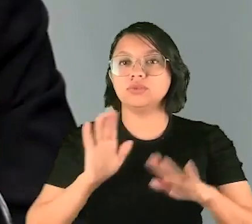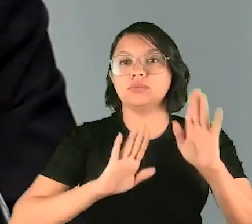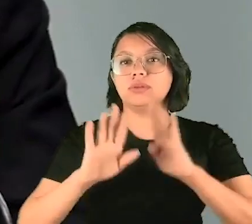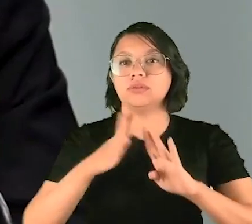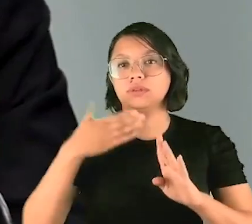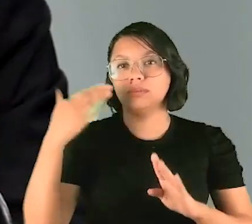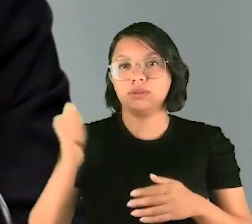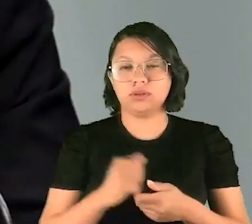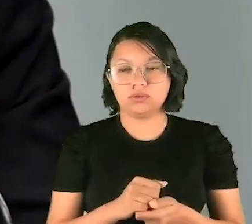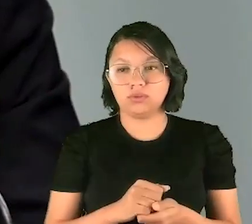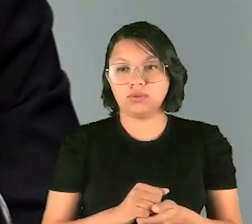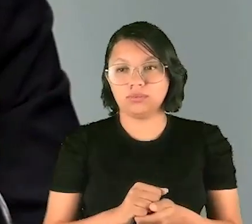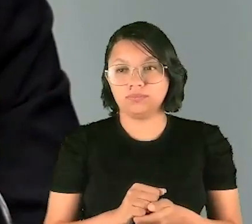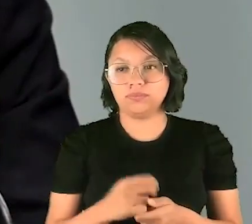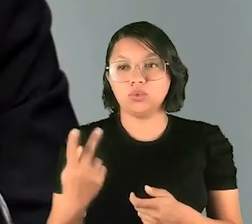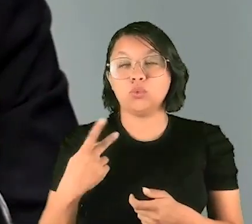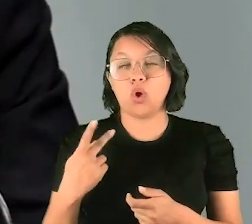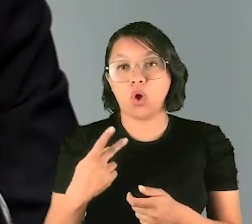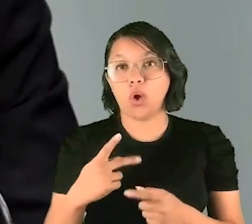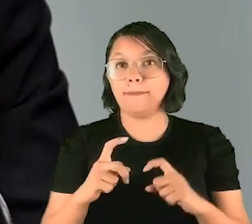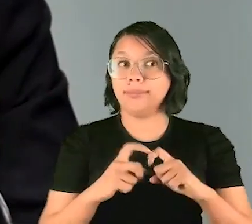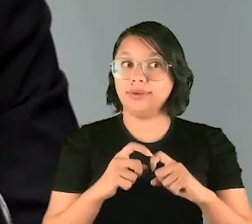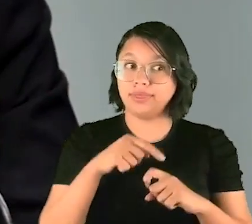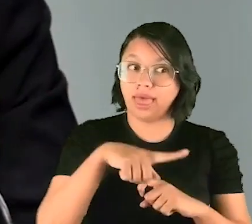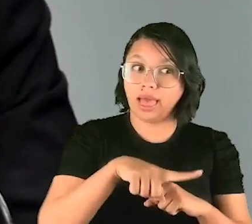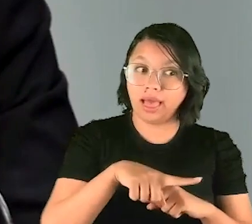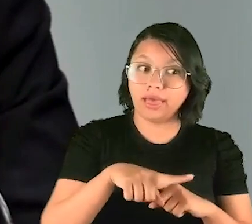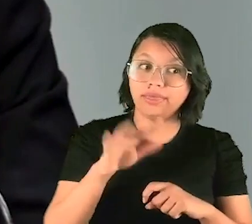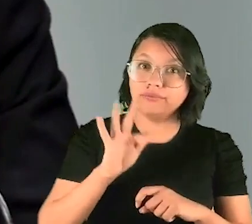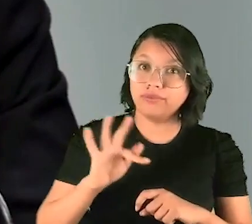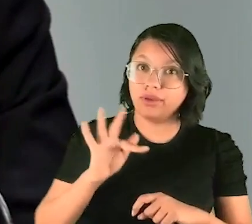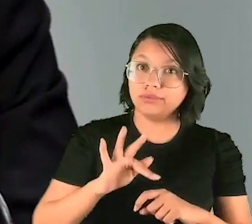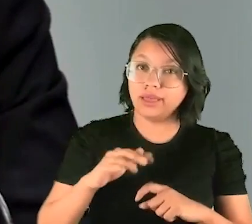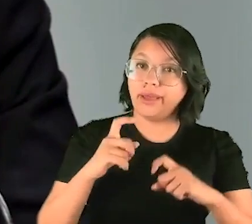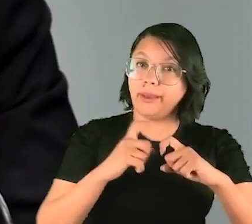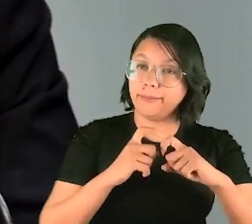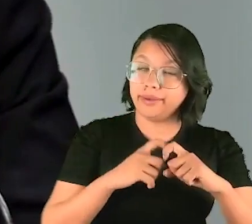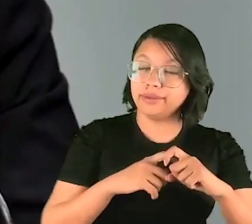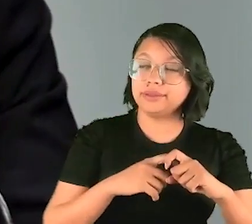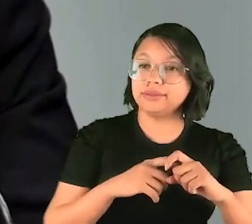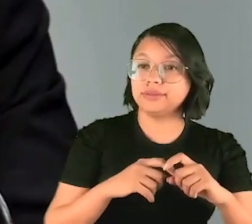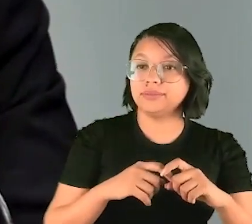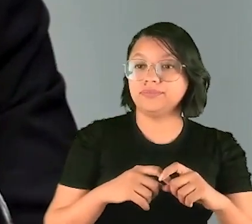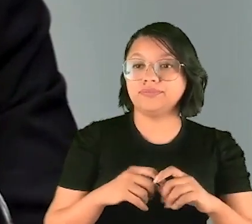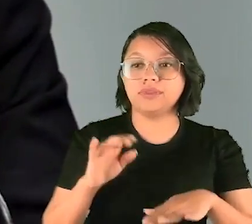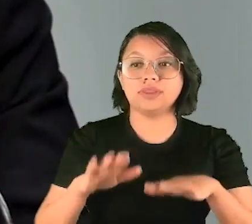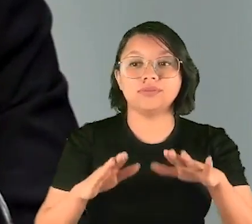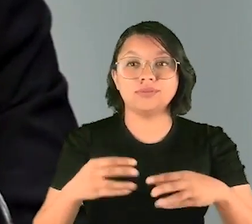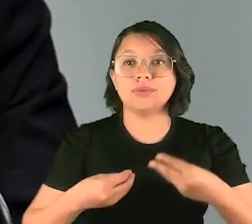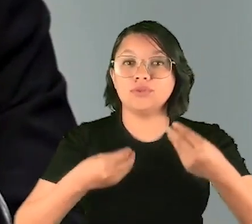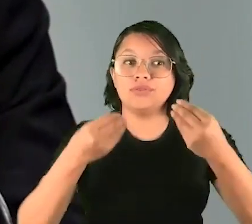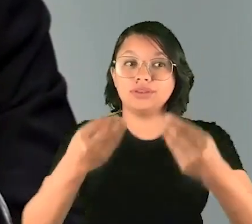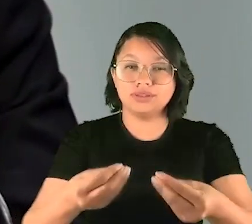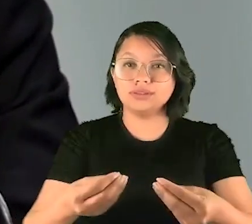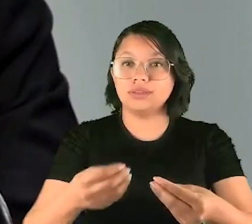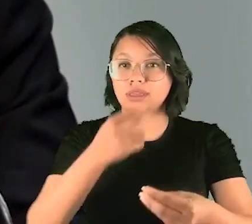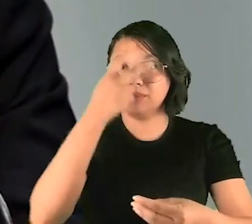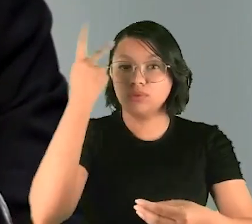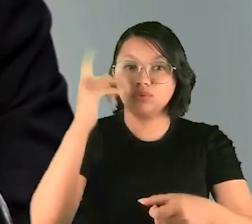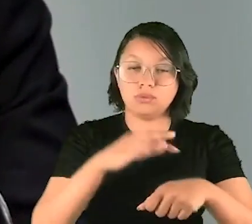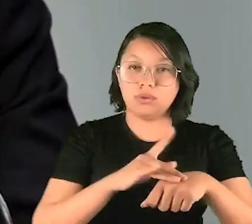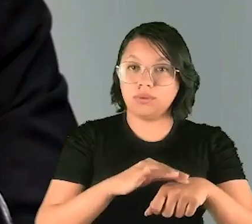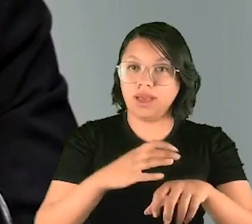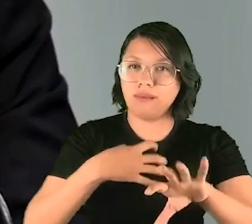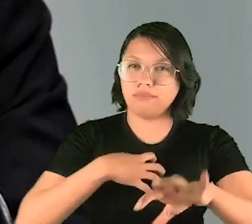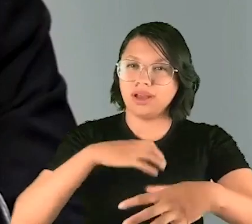situação. Nós temos que preparar melhor nosso médico na faculdade de medicina, porque nós somos treinados para tratar, e às vezes o que você precisa